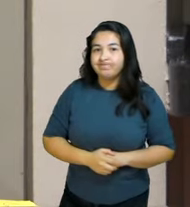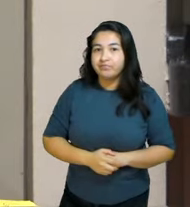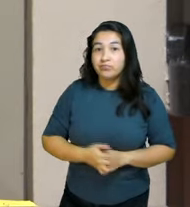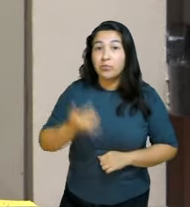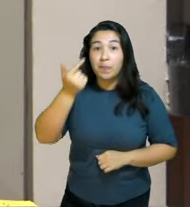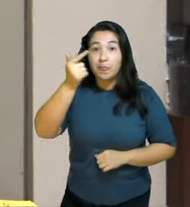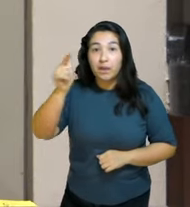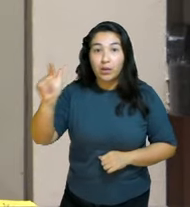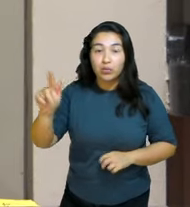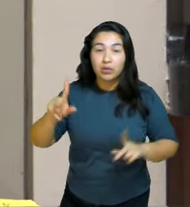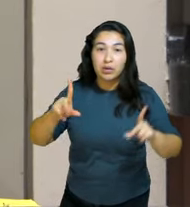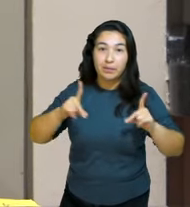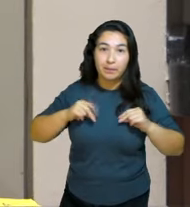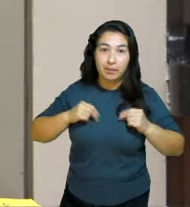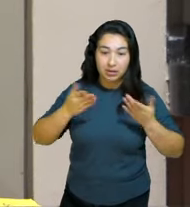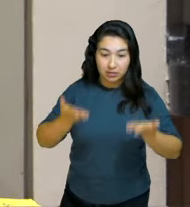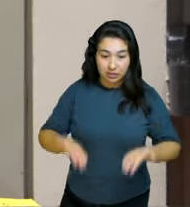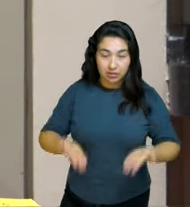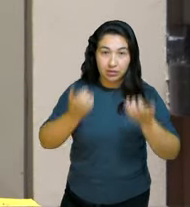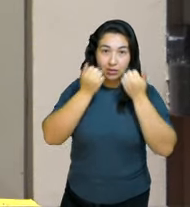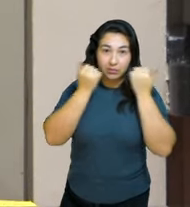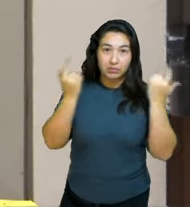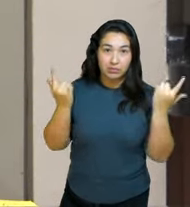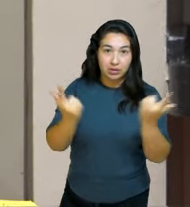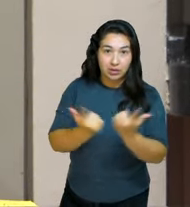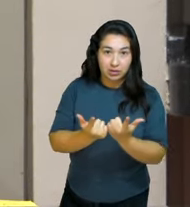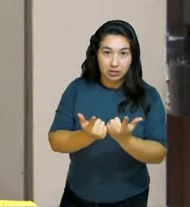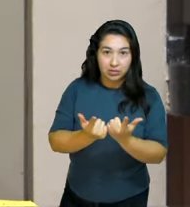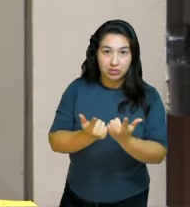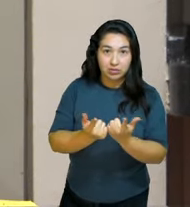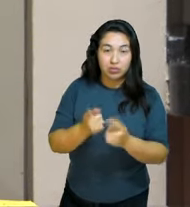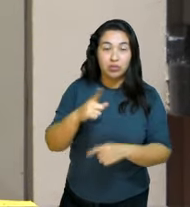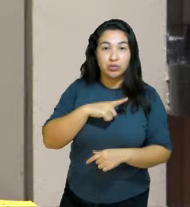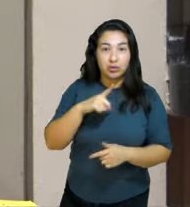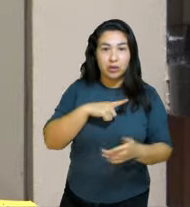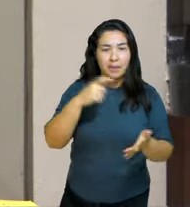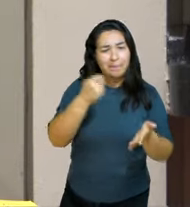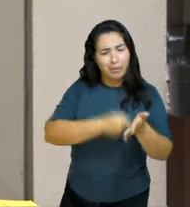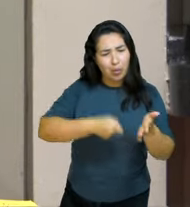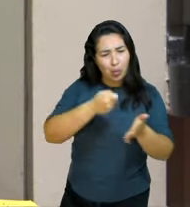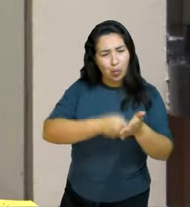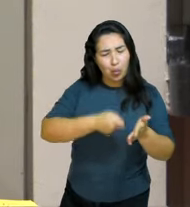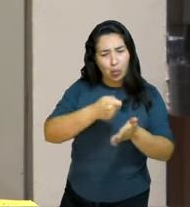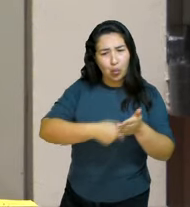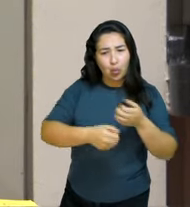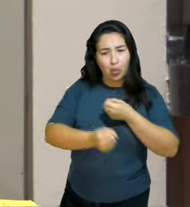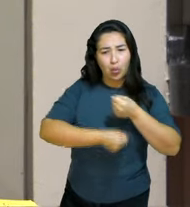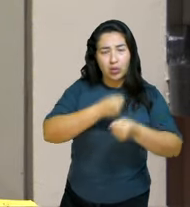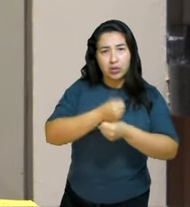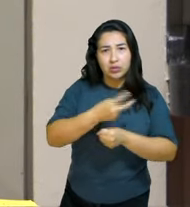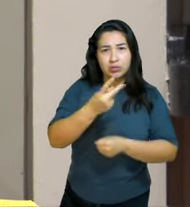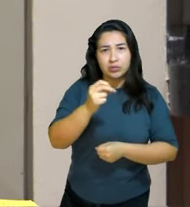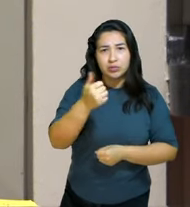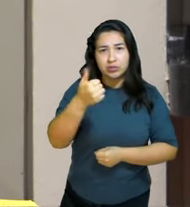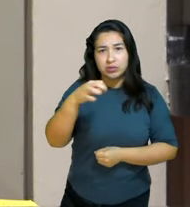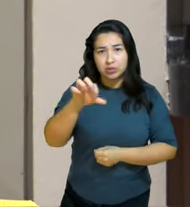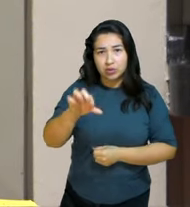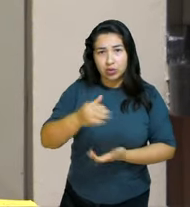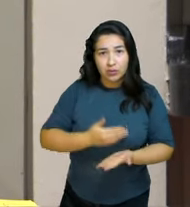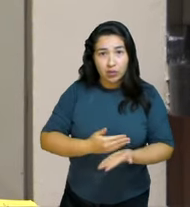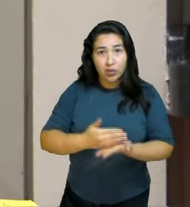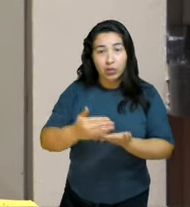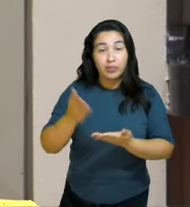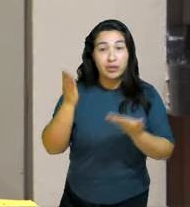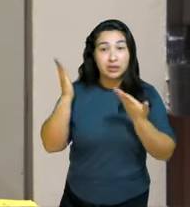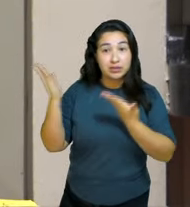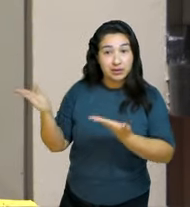o mérito a essa Casa Legislativa, que vem brigando desde 2019, e aí eu quero enaltecer aqui o trabalho do deputado Ivan Nats, que foi um parceiro junto